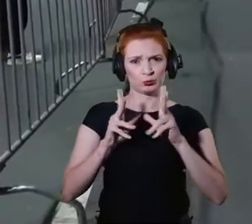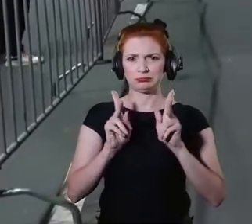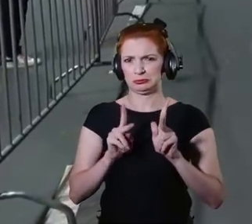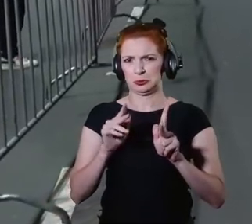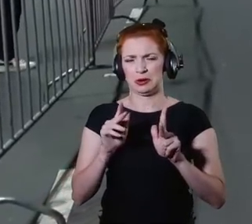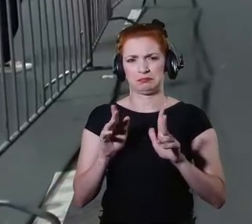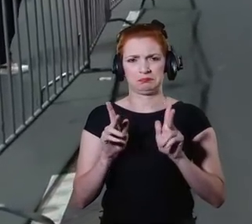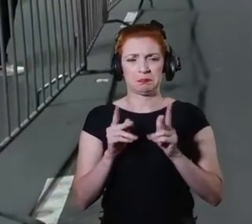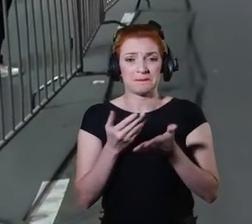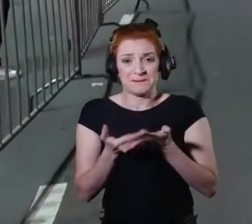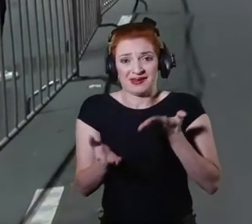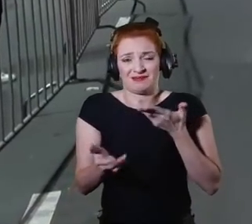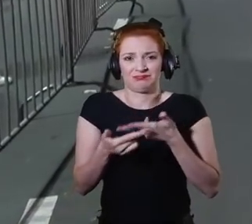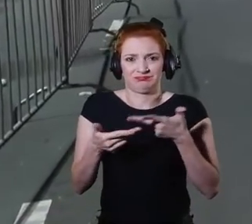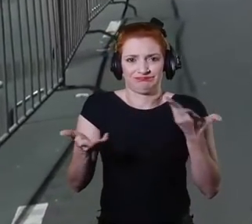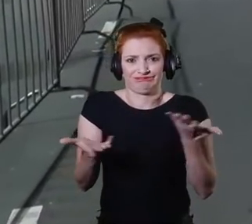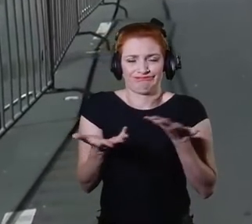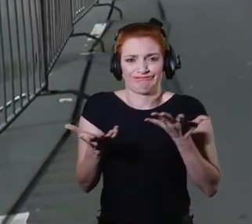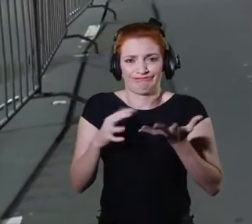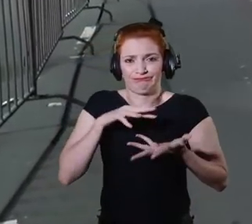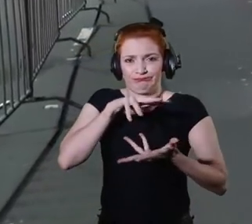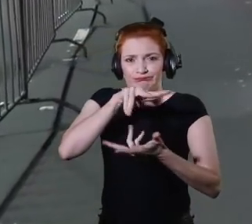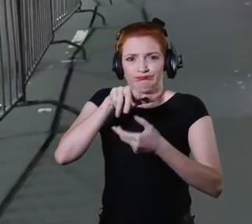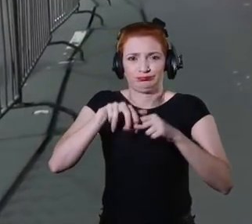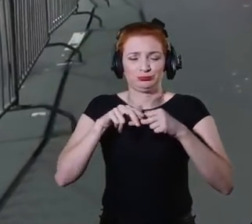humanidade. E a Festa da Uva vem trazer isso